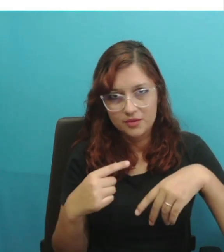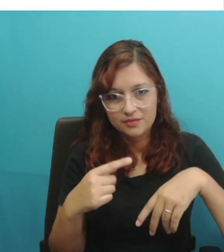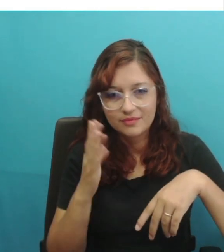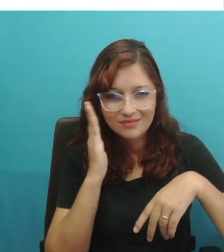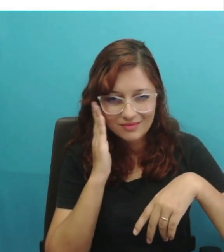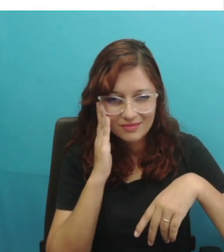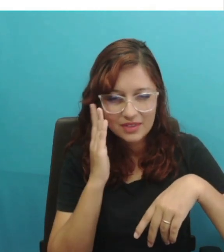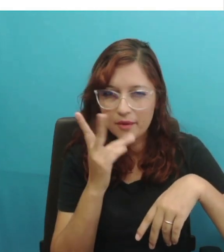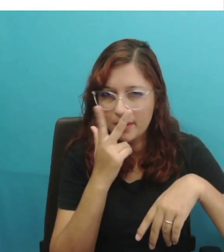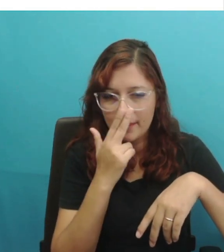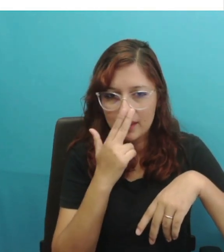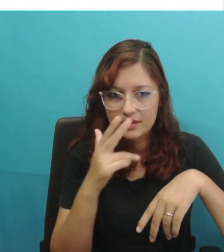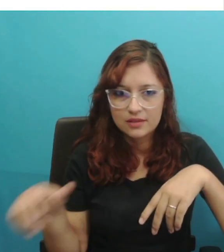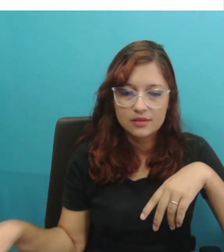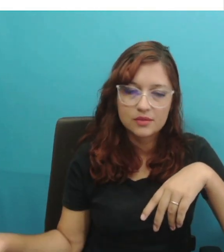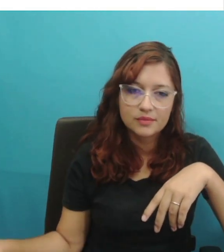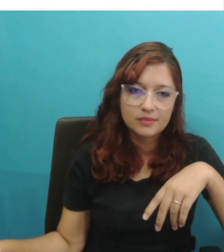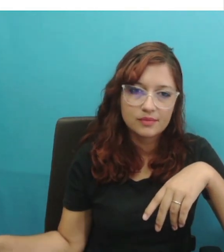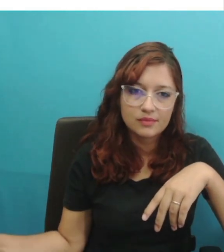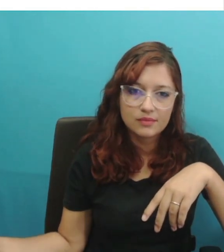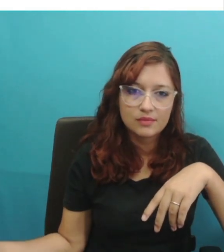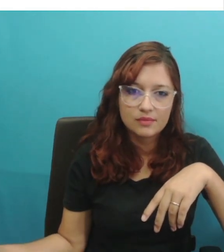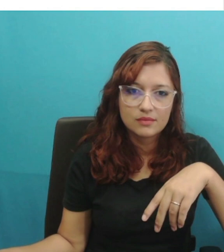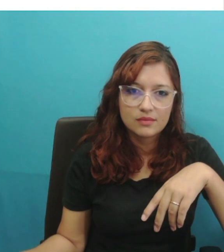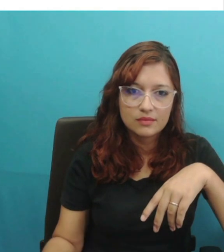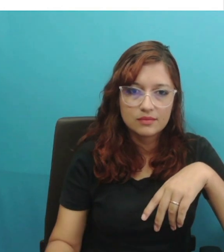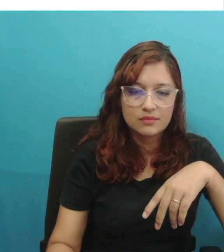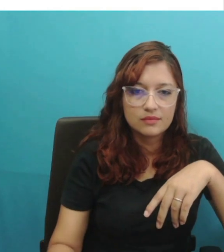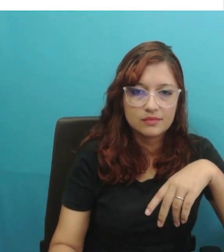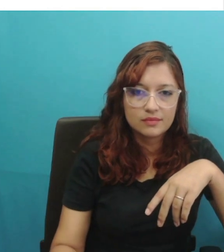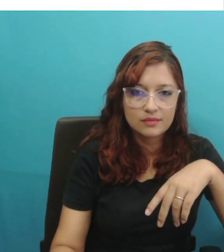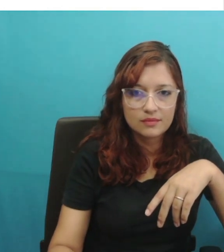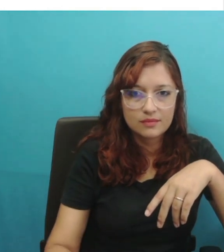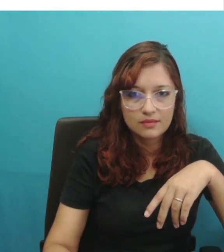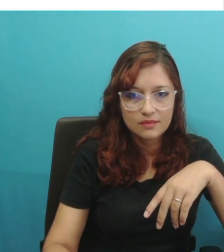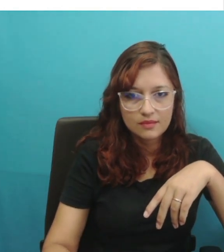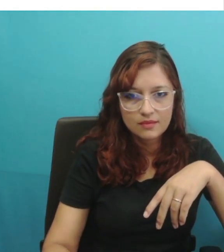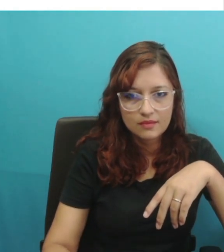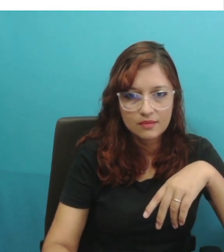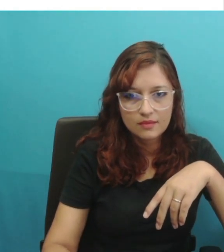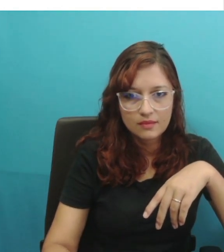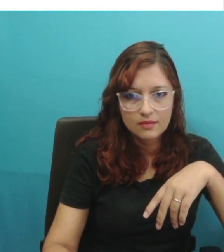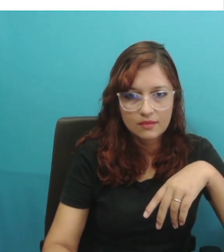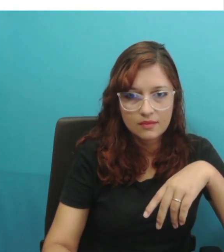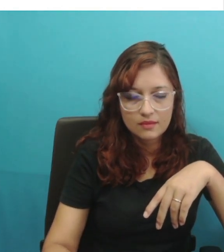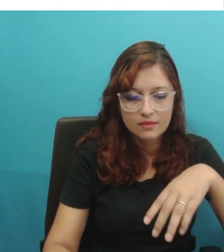quando eu tiver tempo. Tem um sentido de condição.